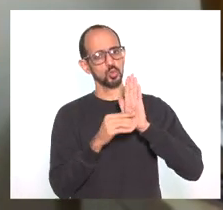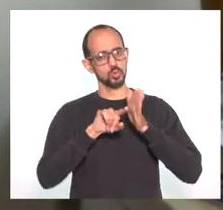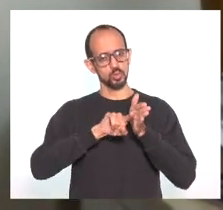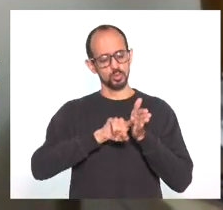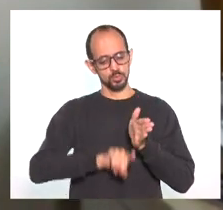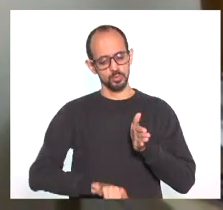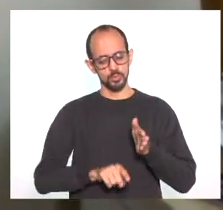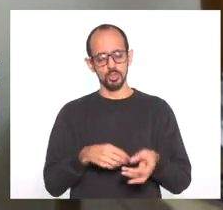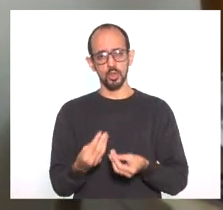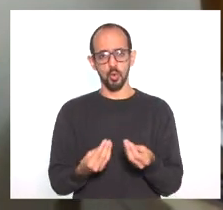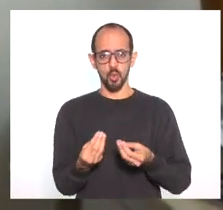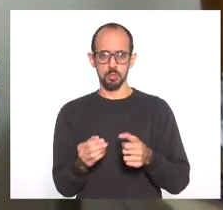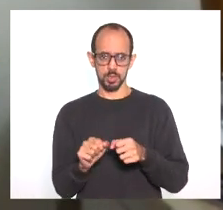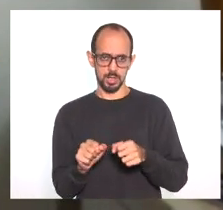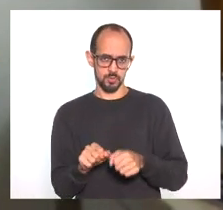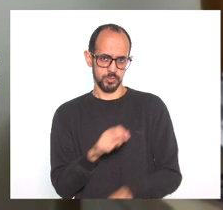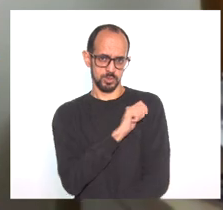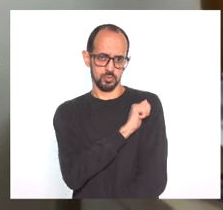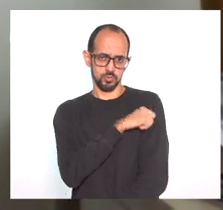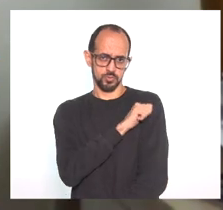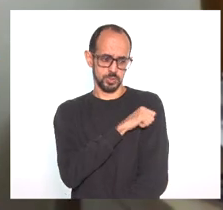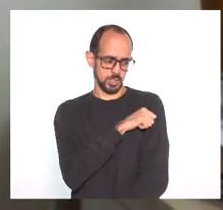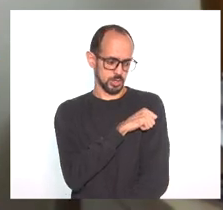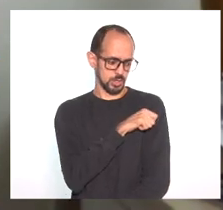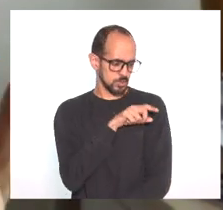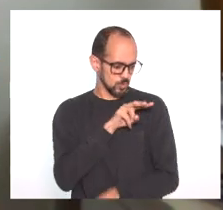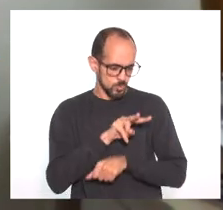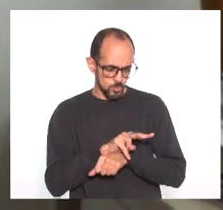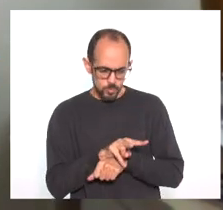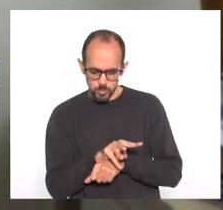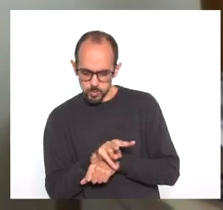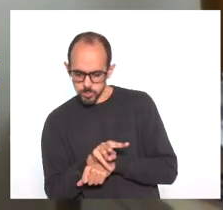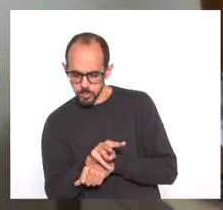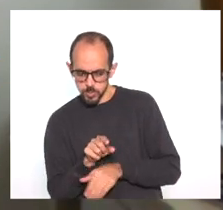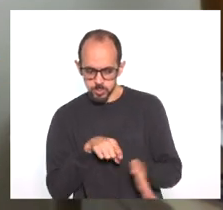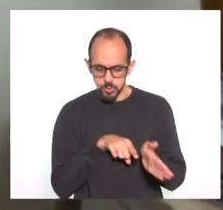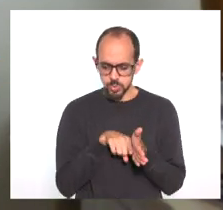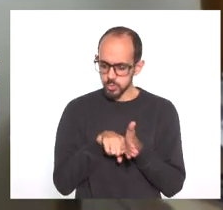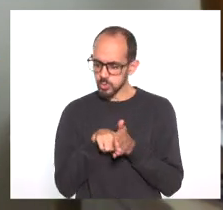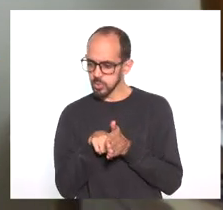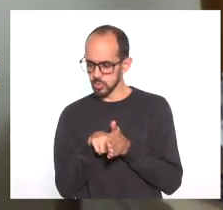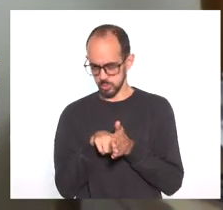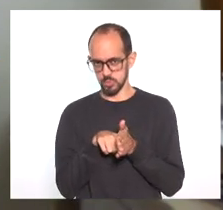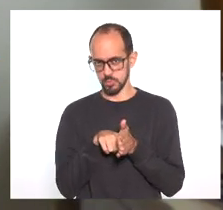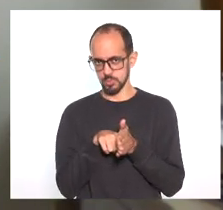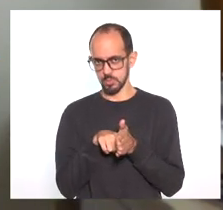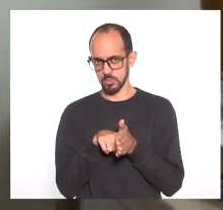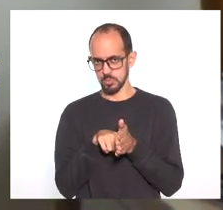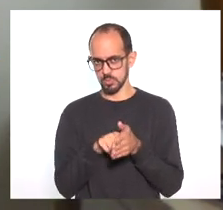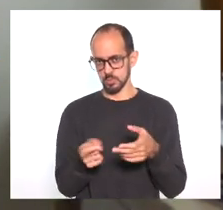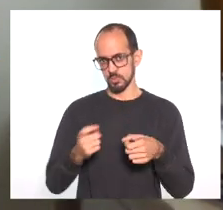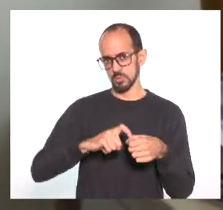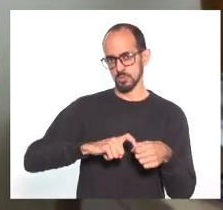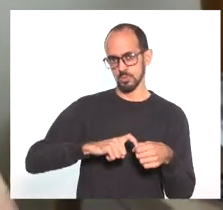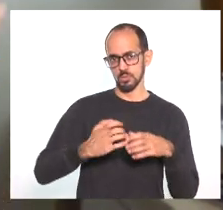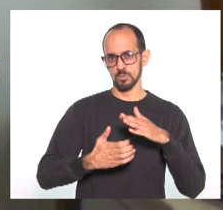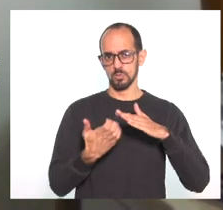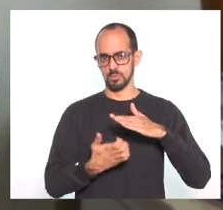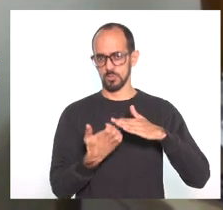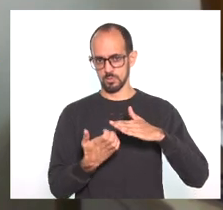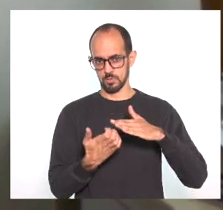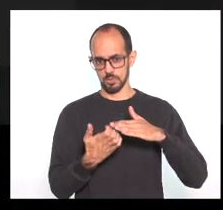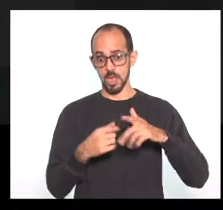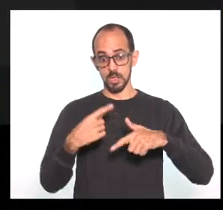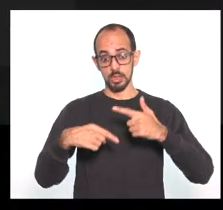fiscaliza as concessionárias. Aí, depois, com esse material, necessário será, a gente chama